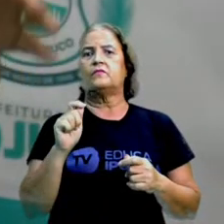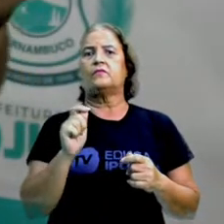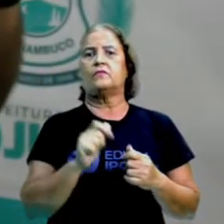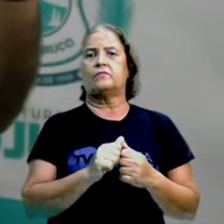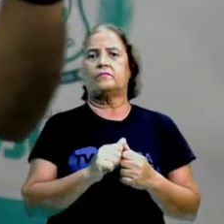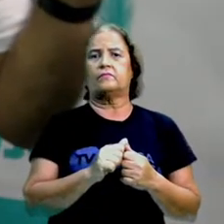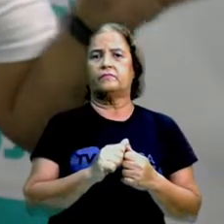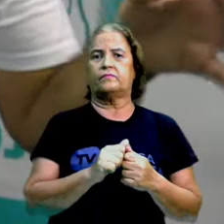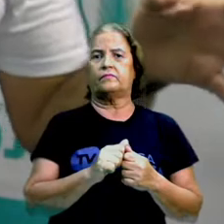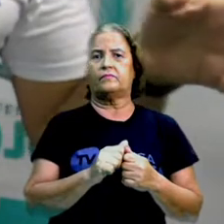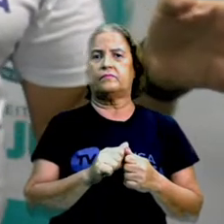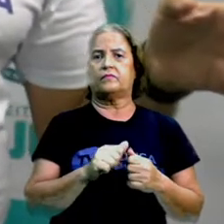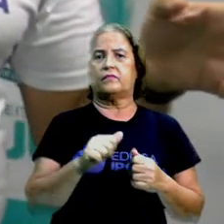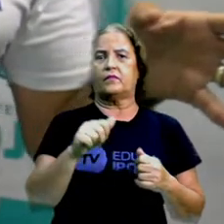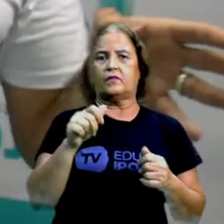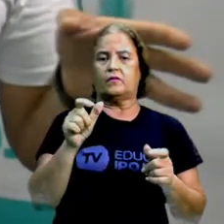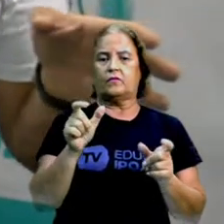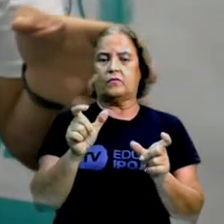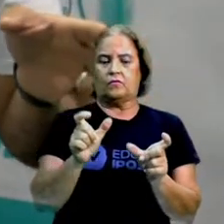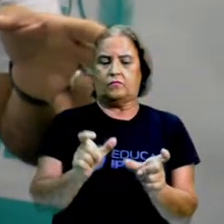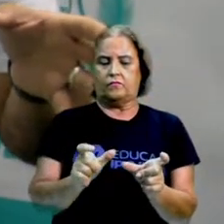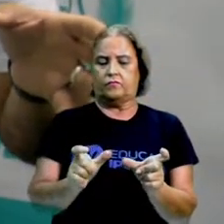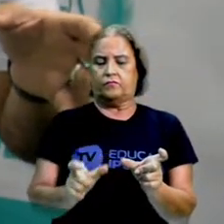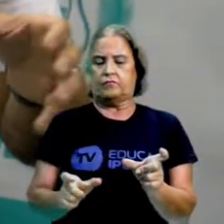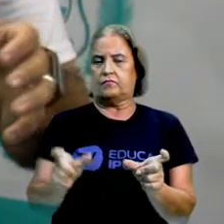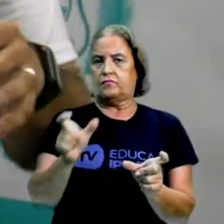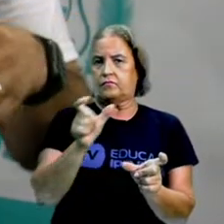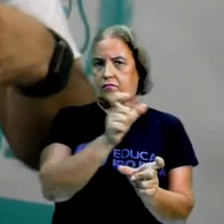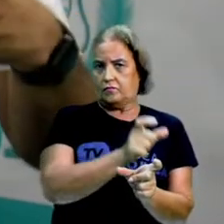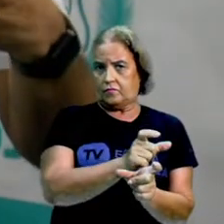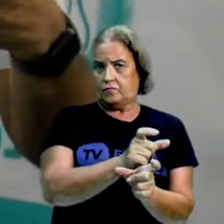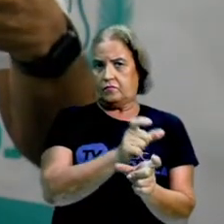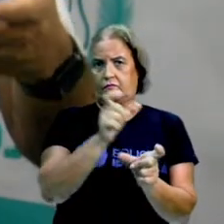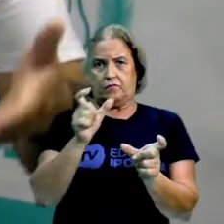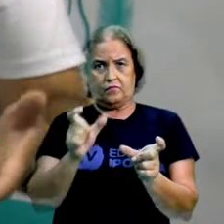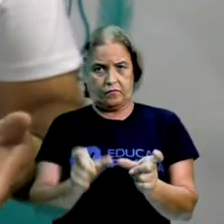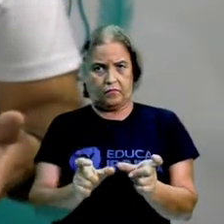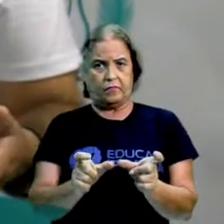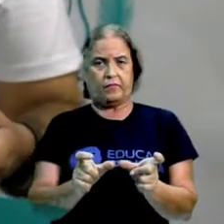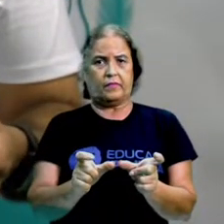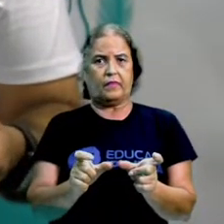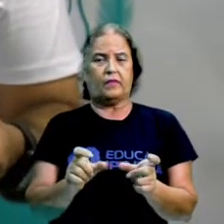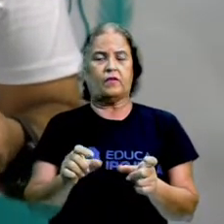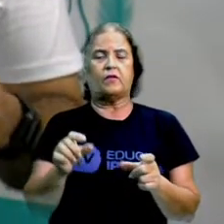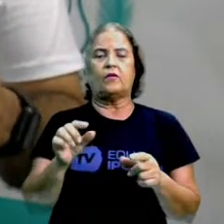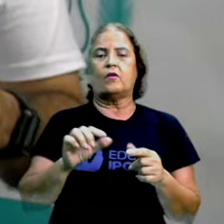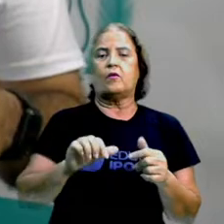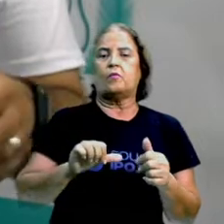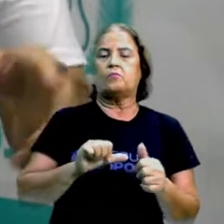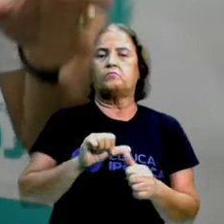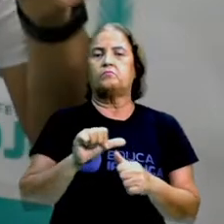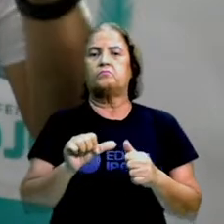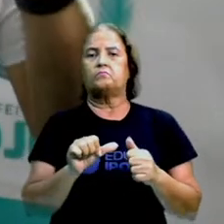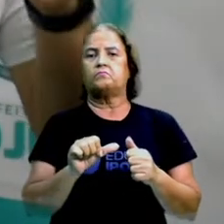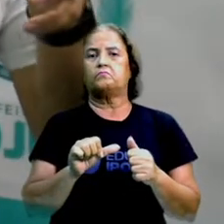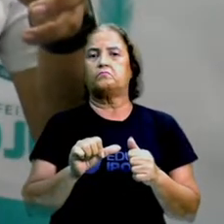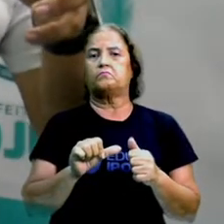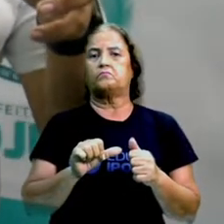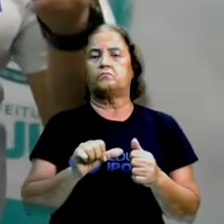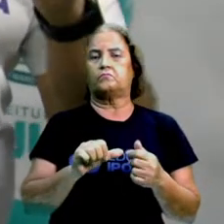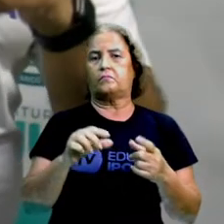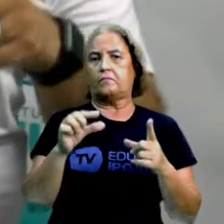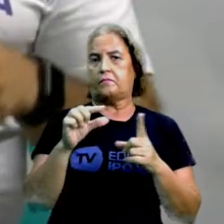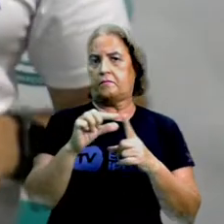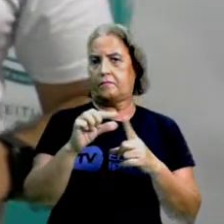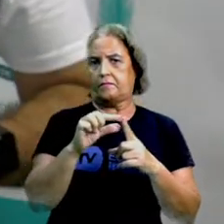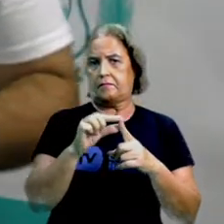afixos? Prefixos e sufixos, aí derivação de palavras, tá bom? Então, em